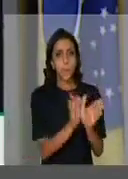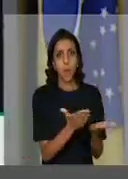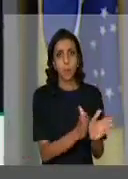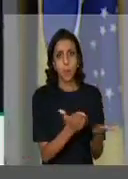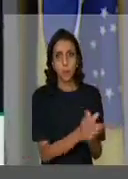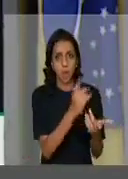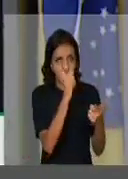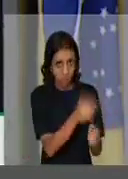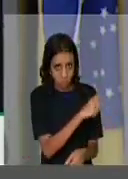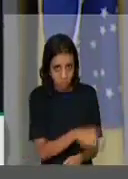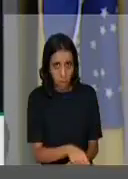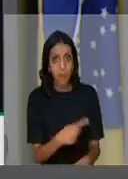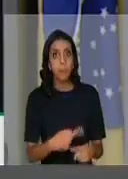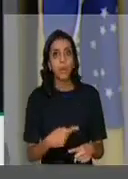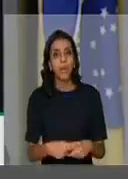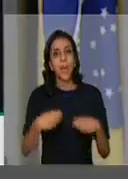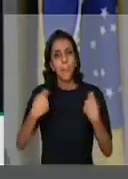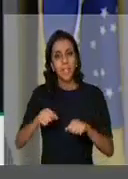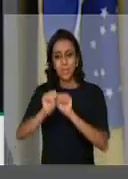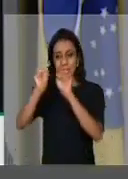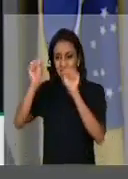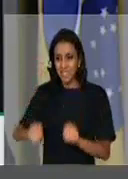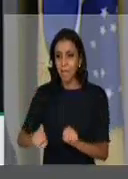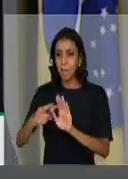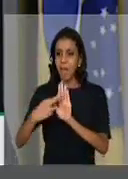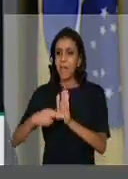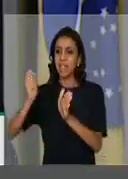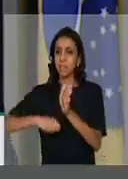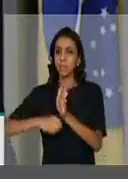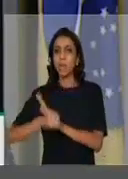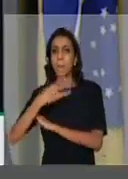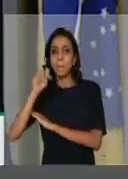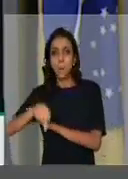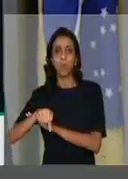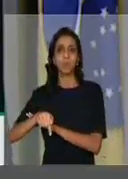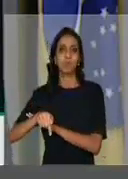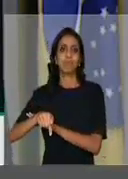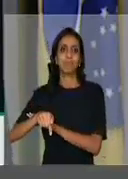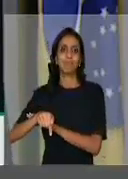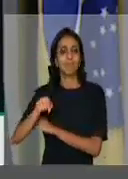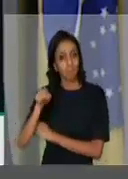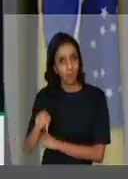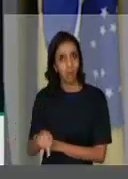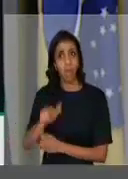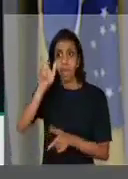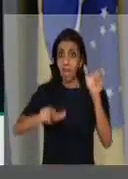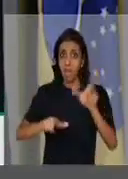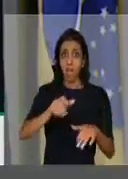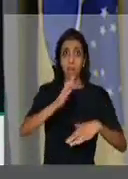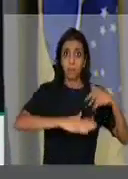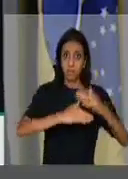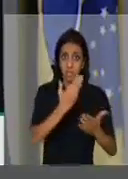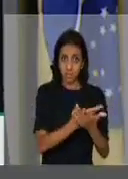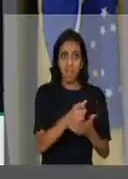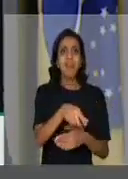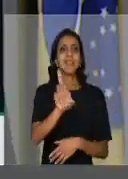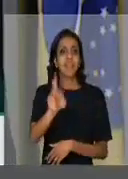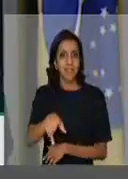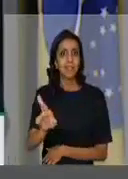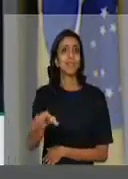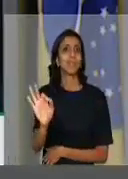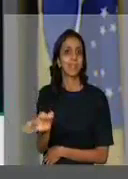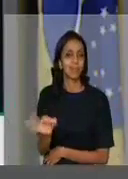miséria maior do que um bom sistema tributário progressivo. Tem razão os pesquisadores, os